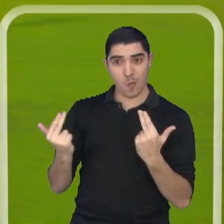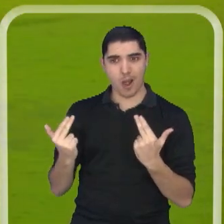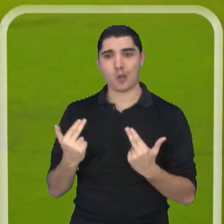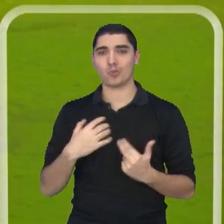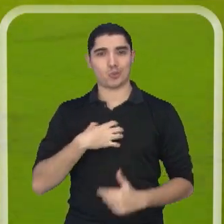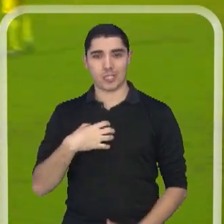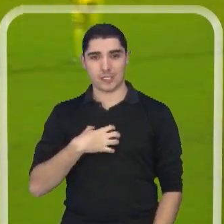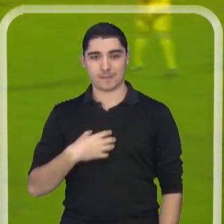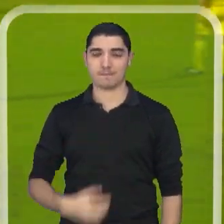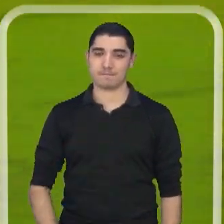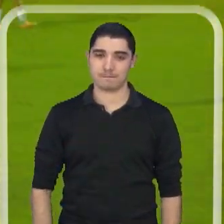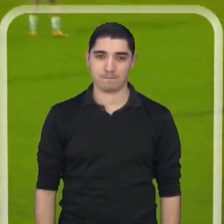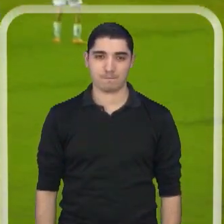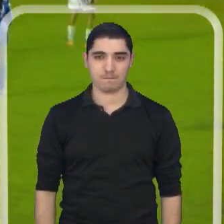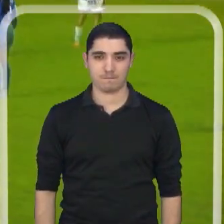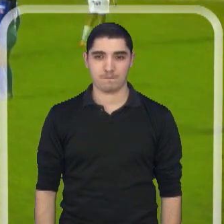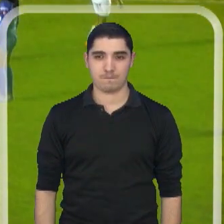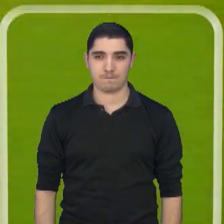lados.